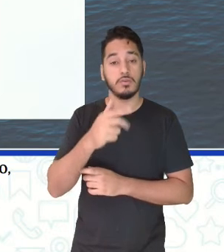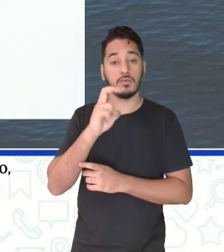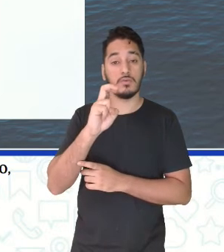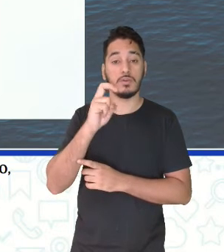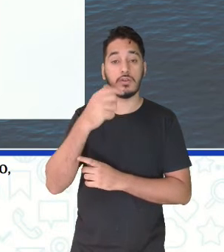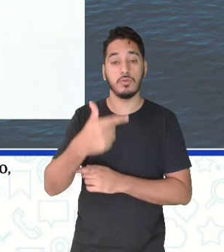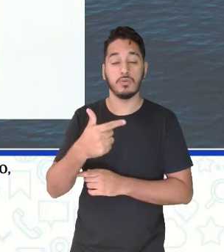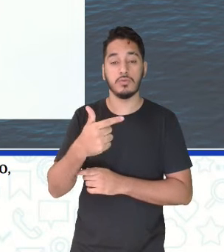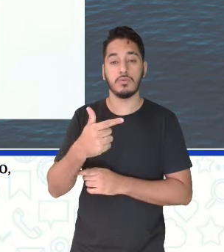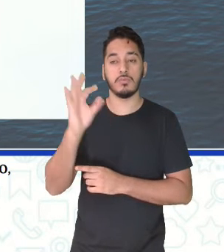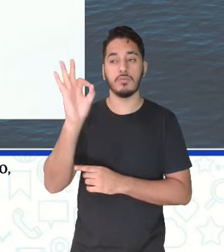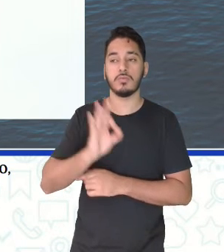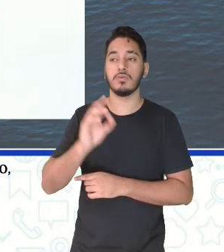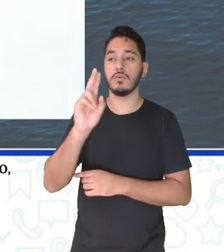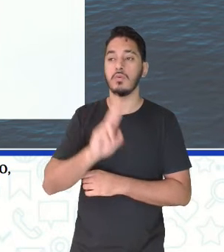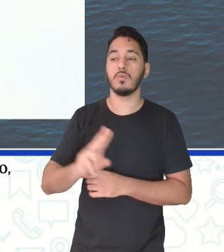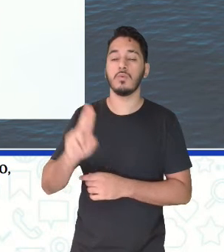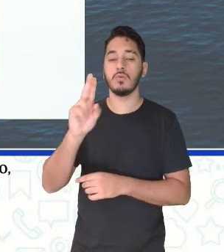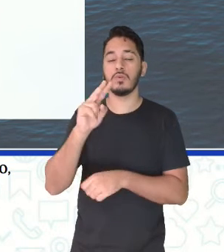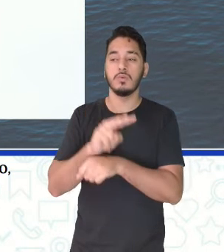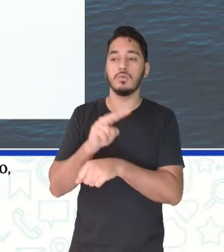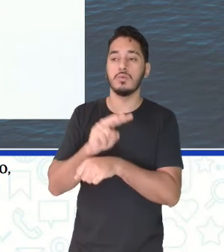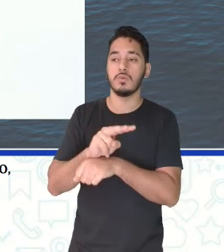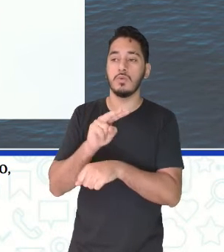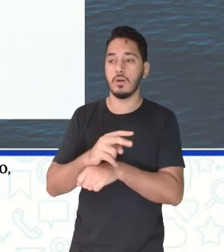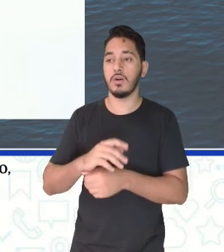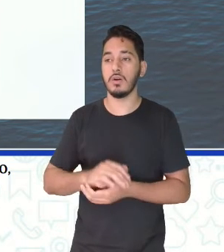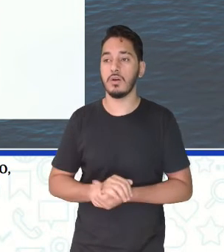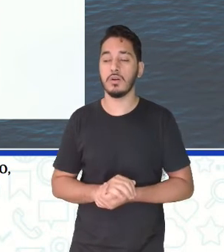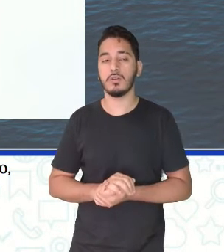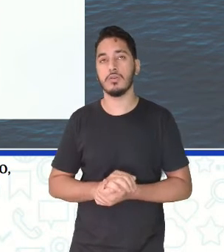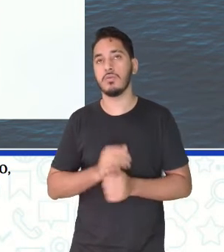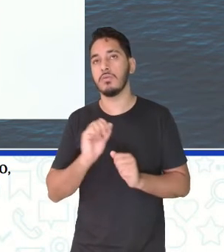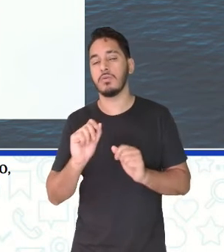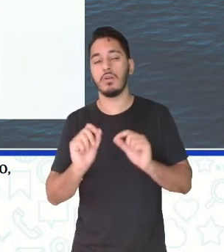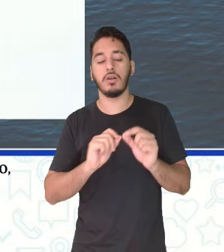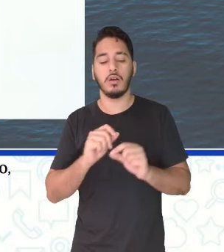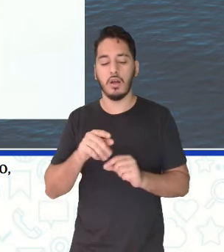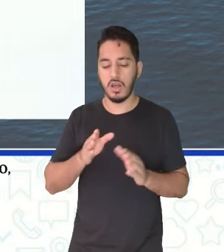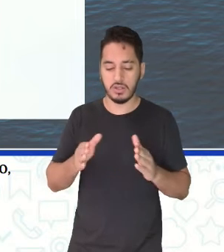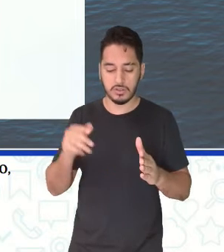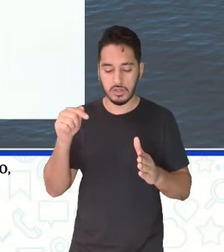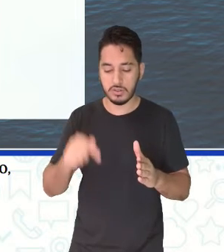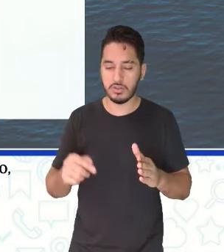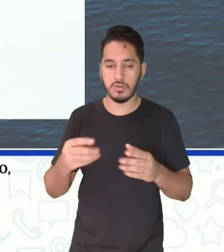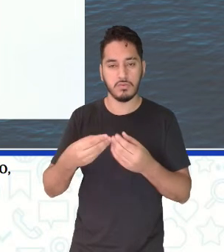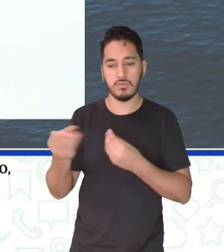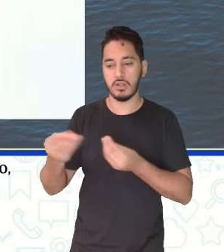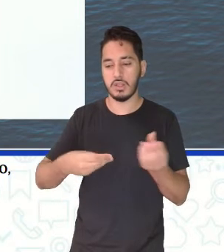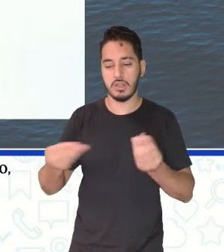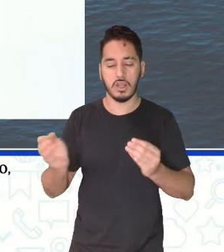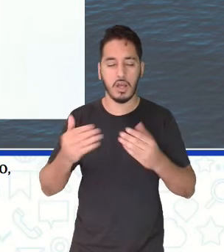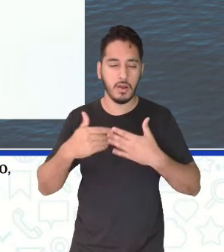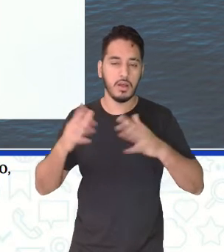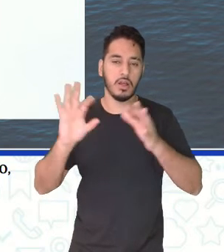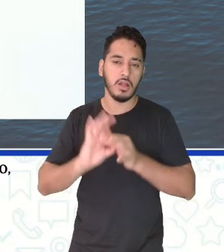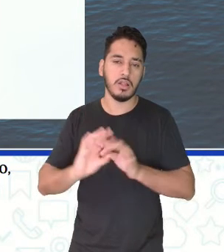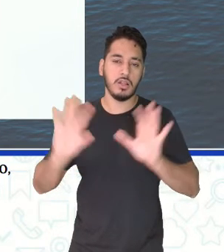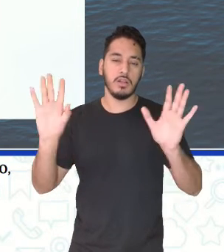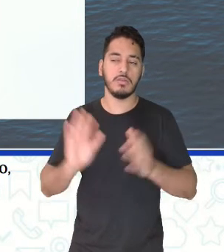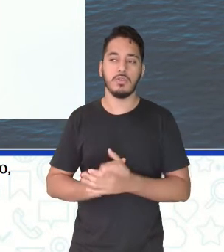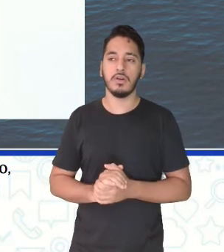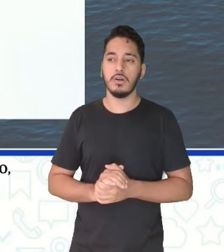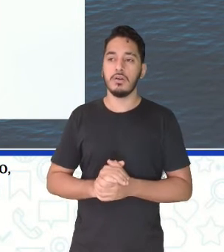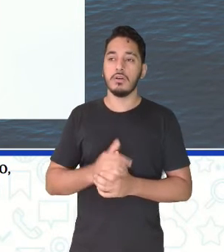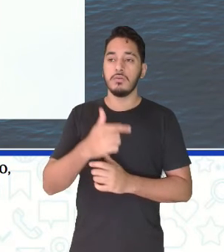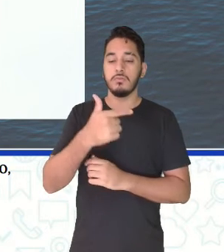52%, né? Que é para uso e preservação, né? Ou seja, vamos destinar para todo mundo, ou então guardar aquela água, né, para o futuro.